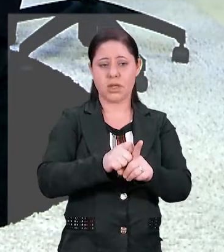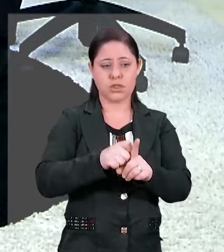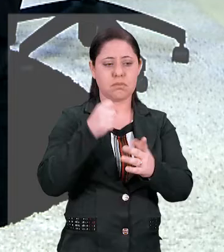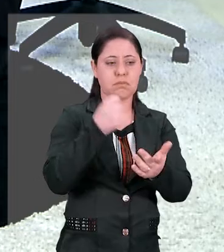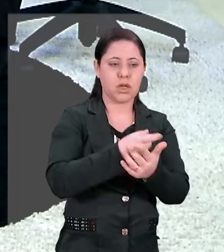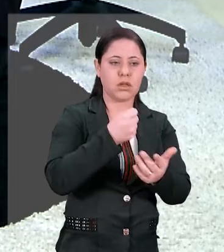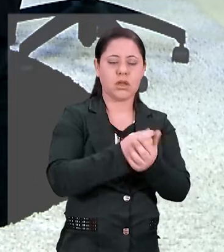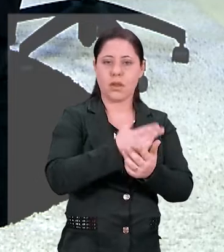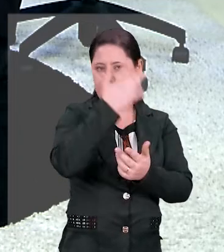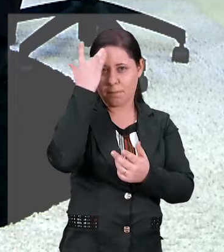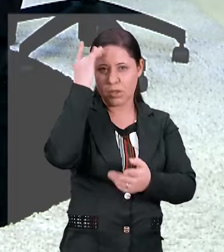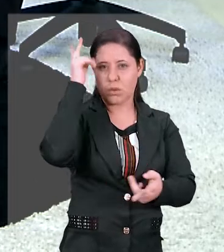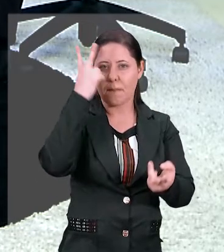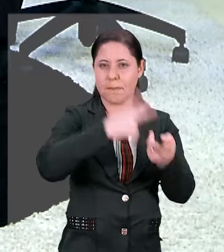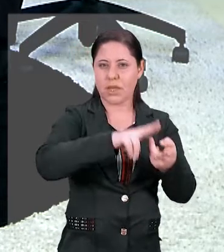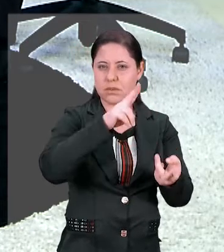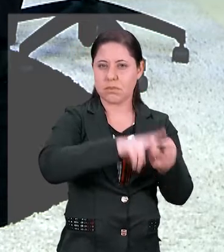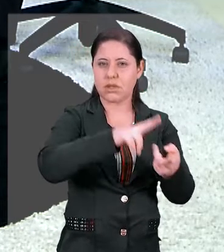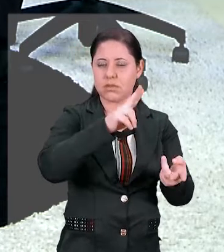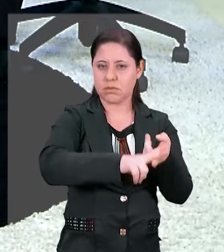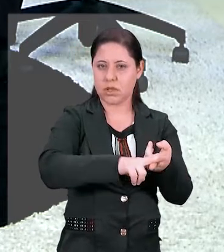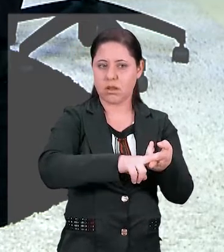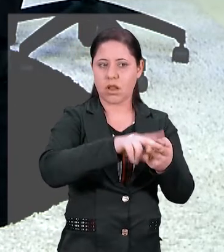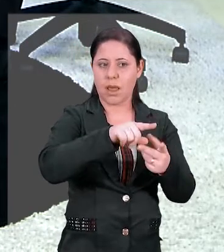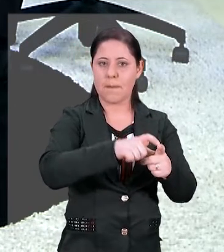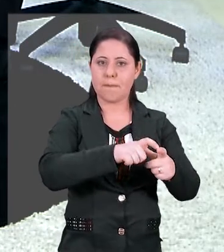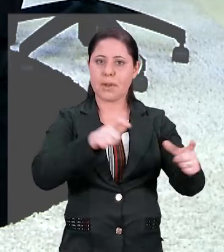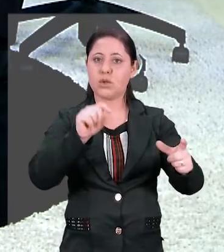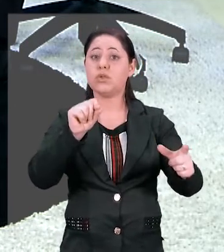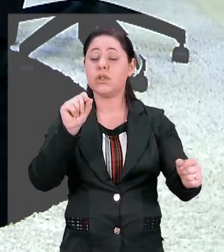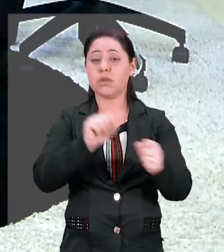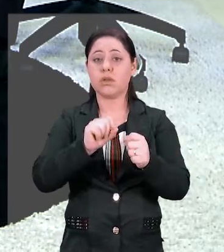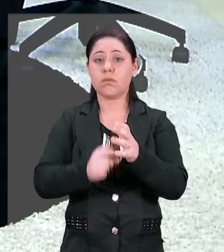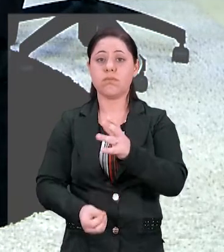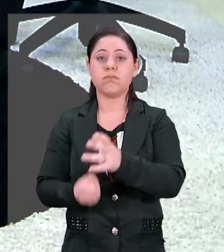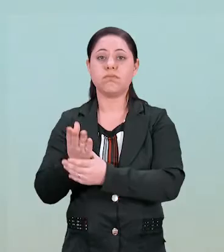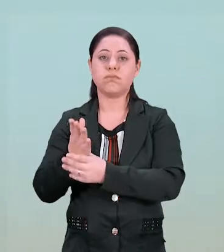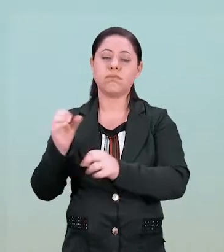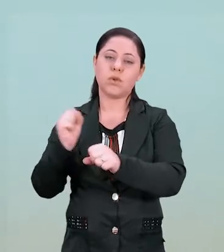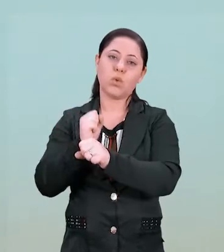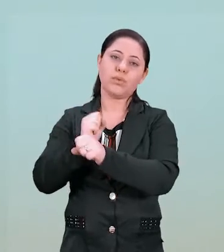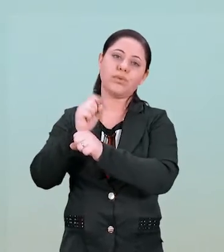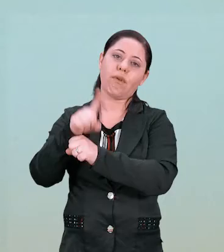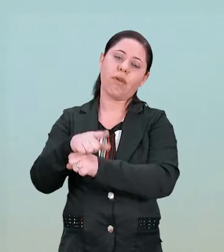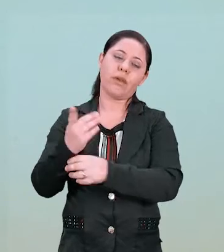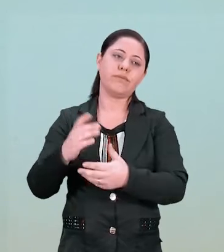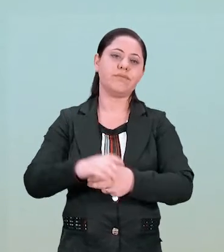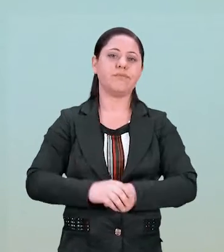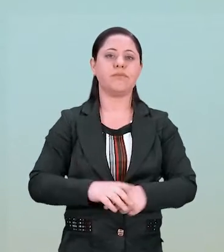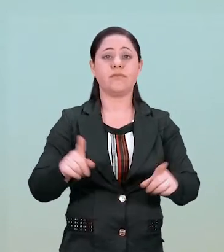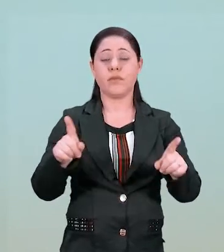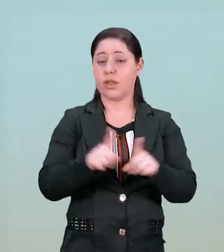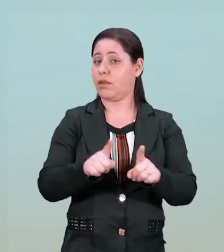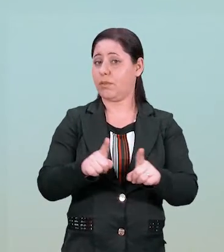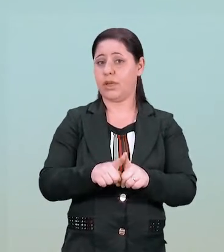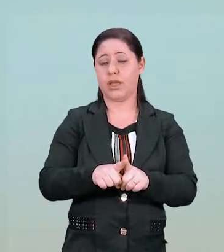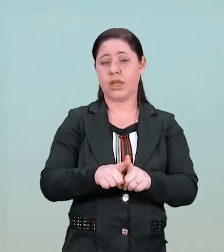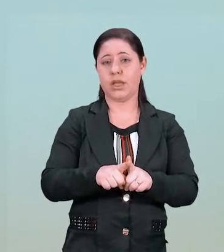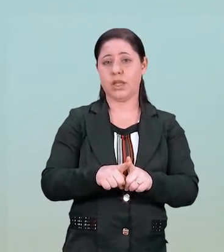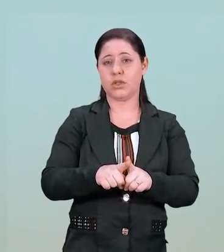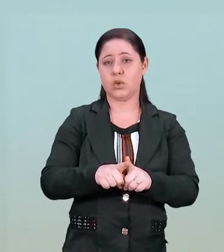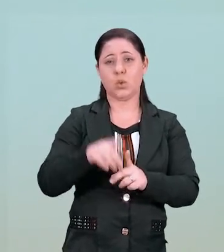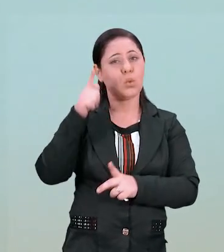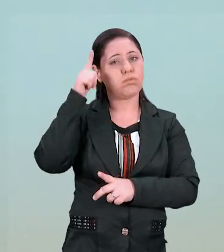SUSP contingenciados não permitirão ao Mato Grosso do Sul dar a devida atenção ao sistema